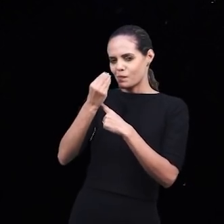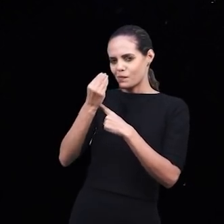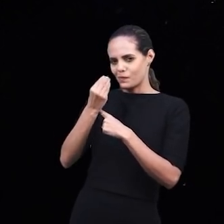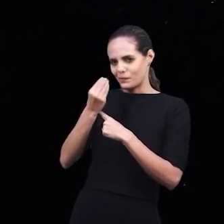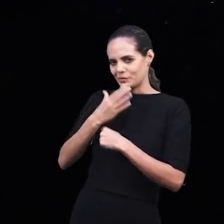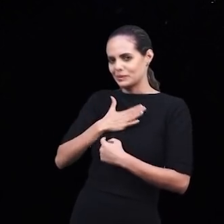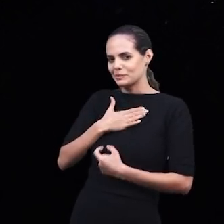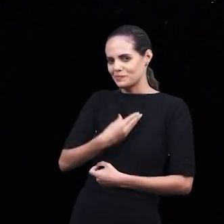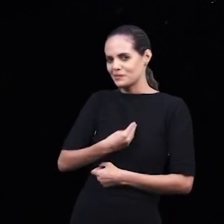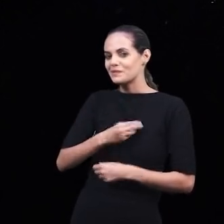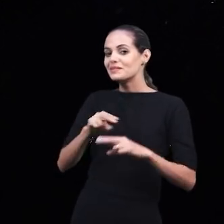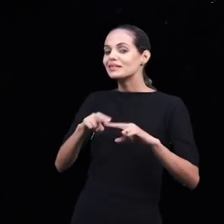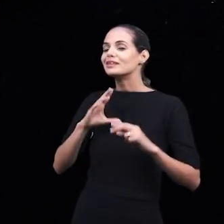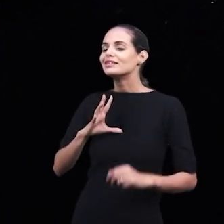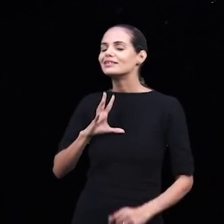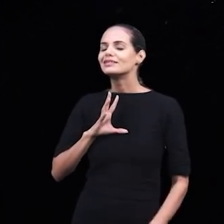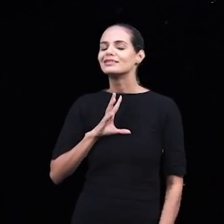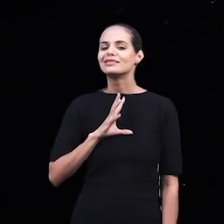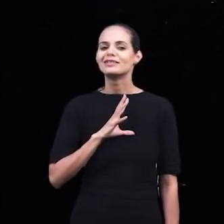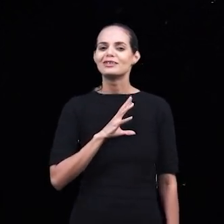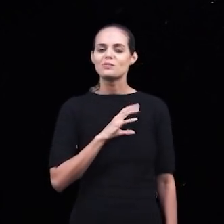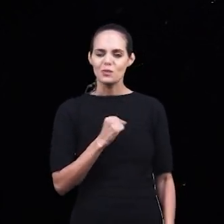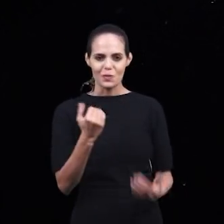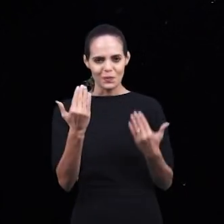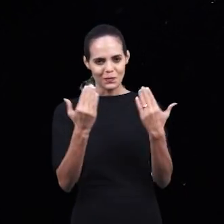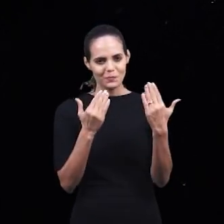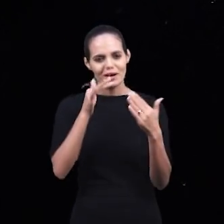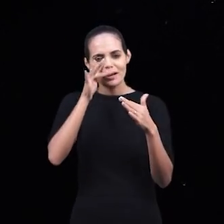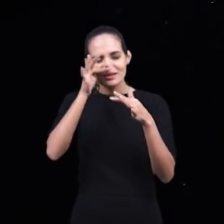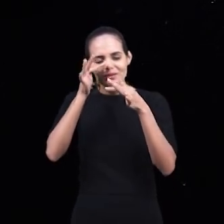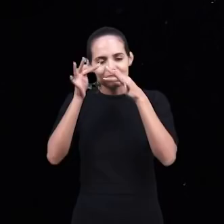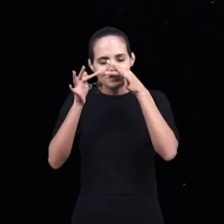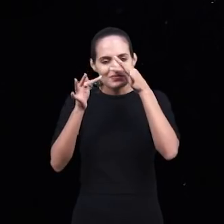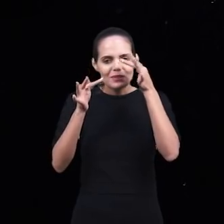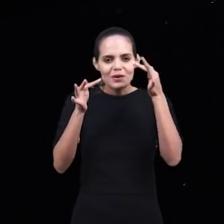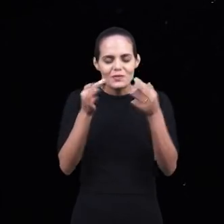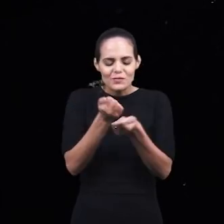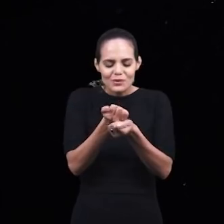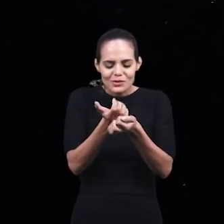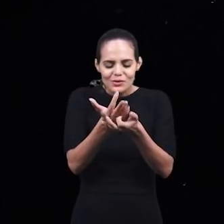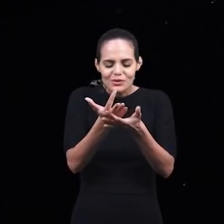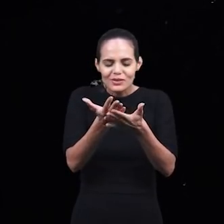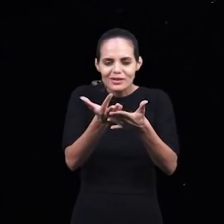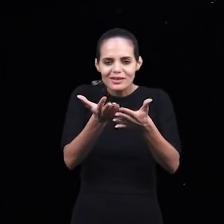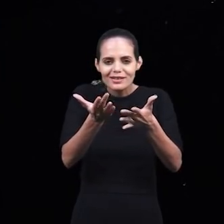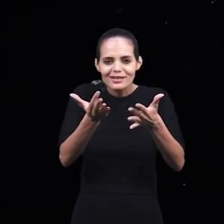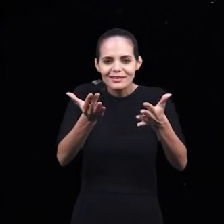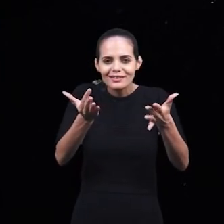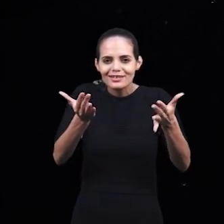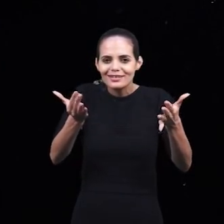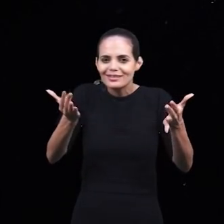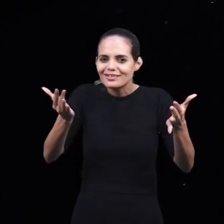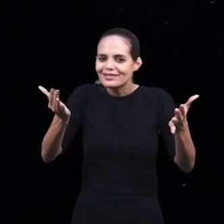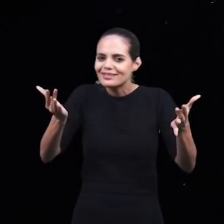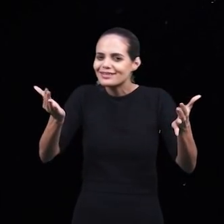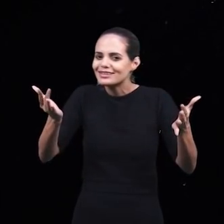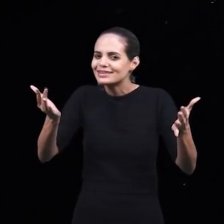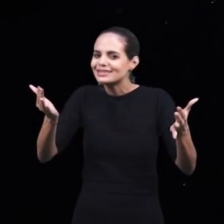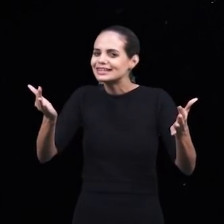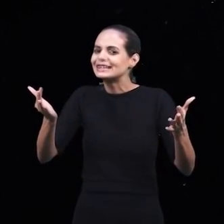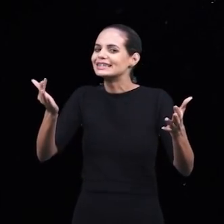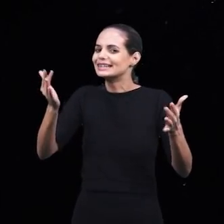com teu amor, como uma flor pequena em